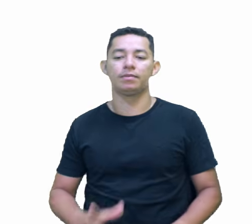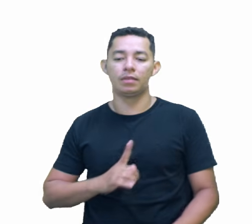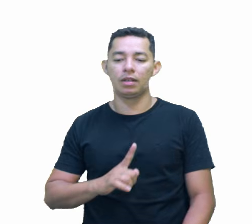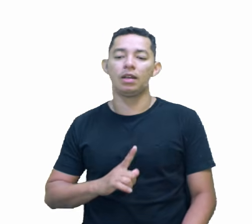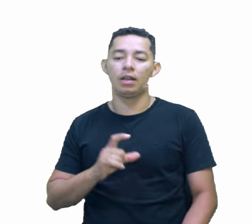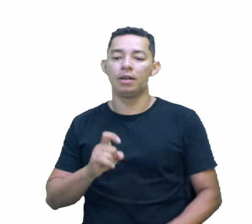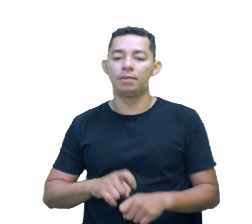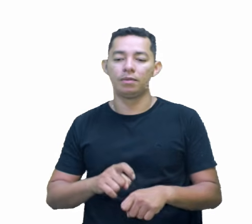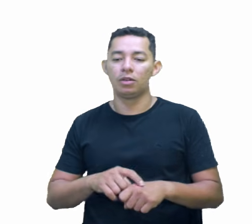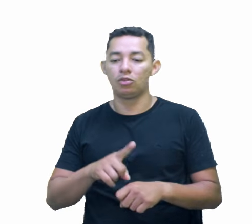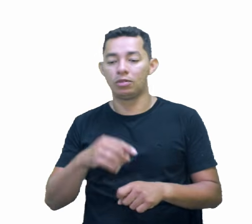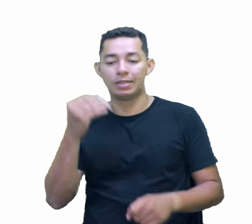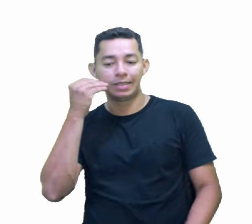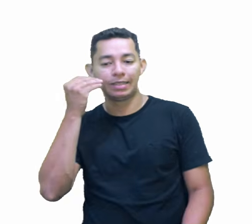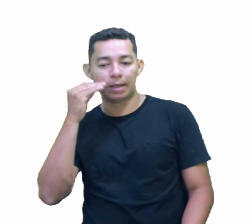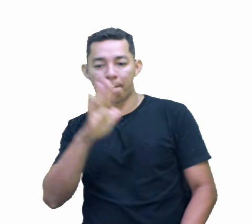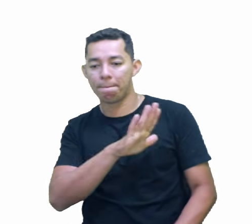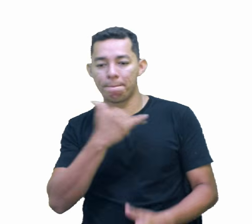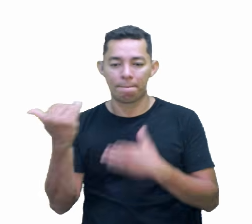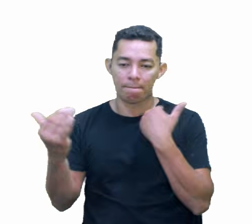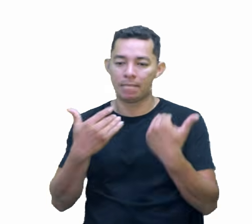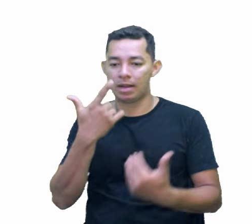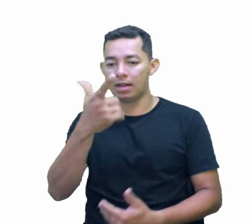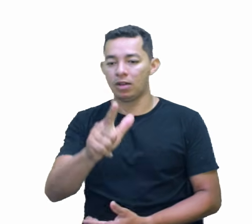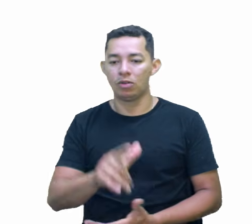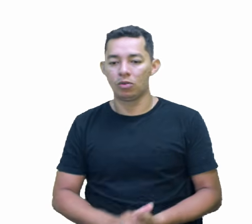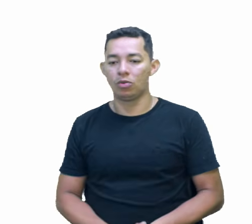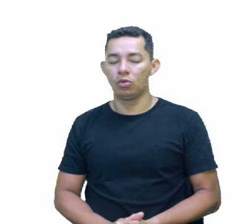momentos em que um vai tentar matar o outro,